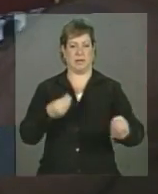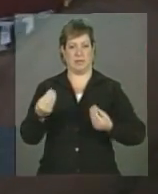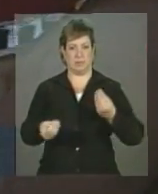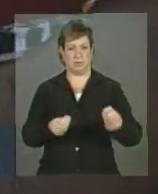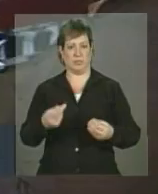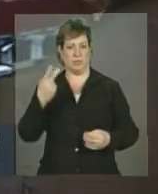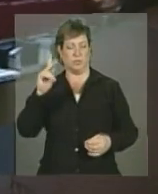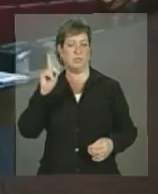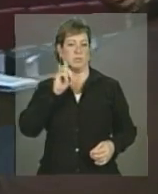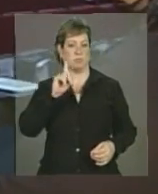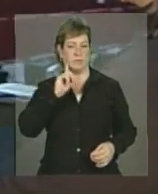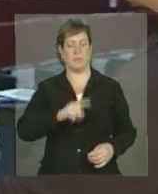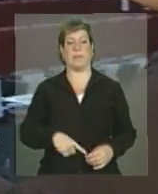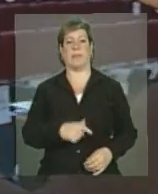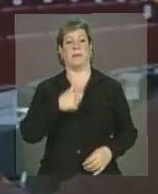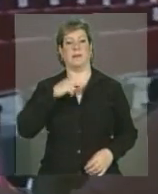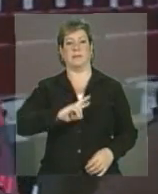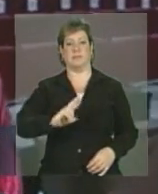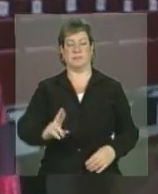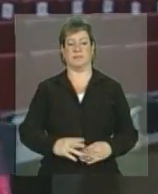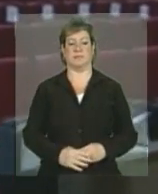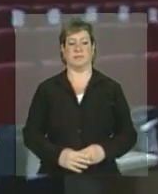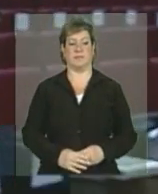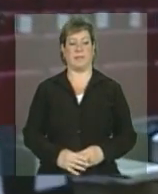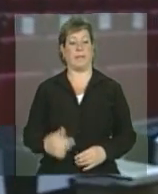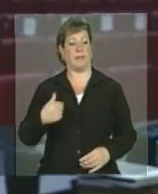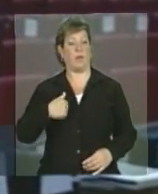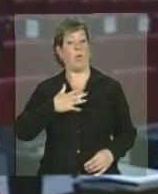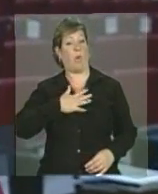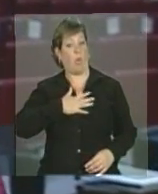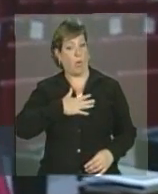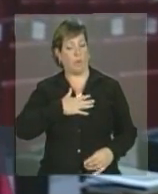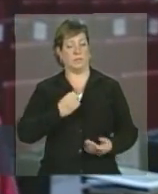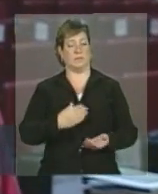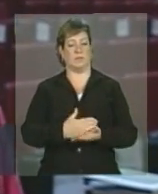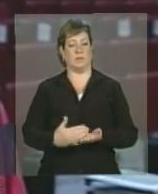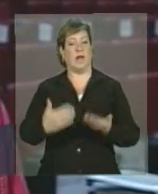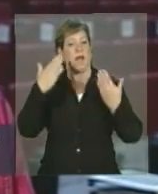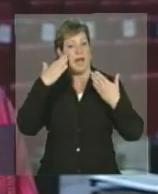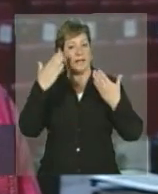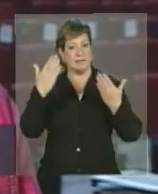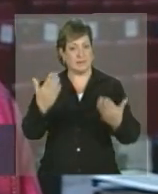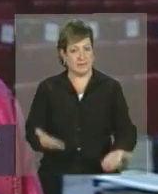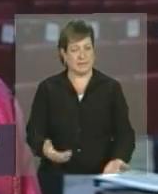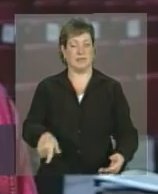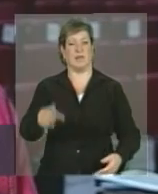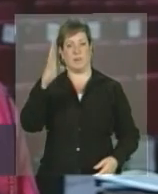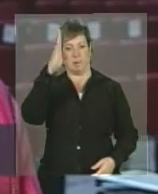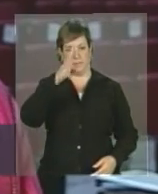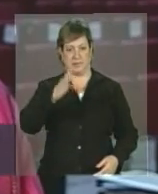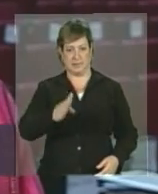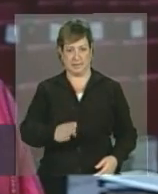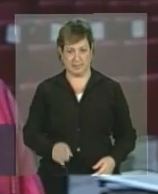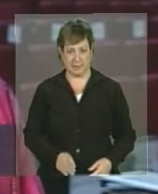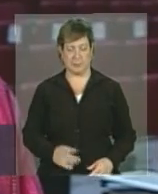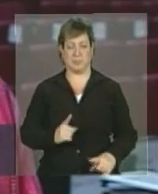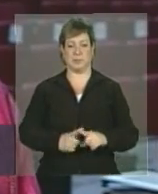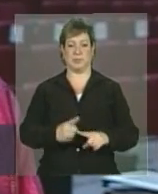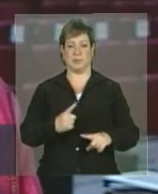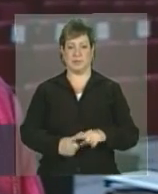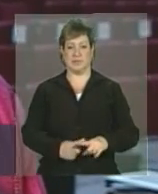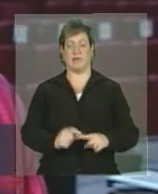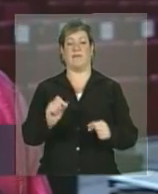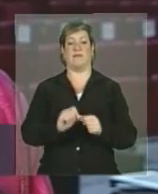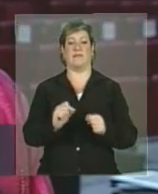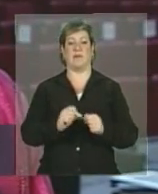para falar dessa parceria? Eu gostaria de começar só agradecendo ao Brasil por ter feito